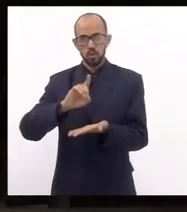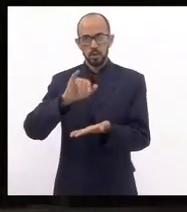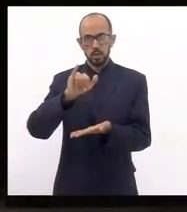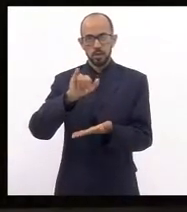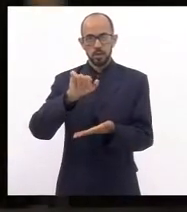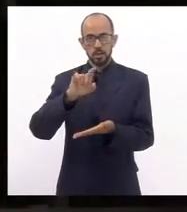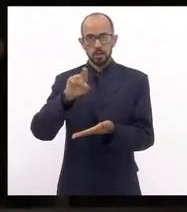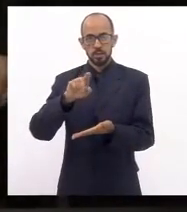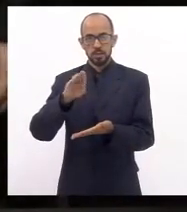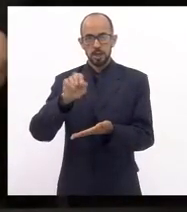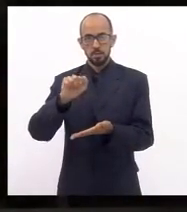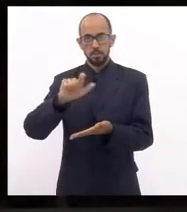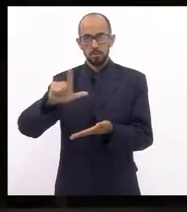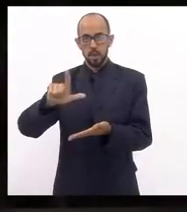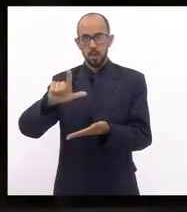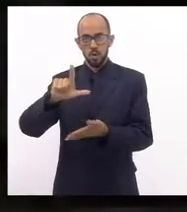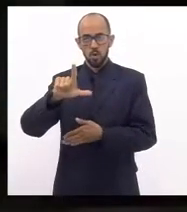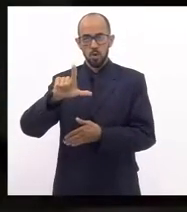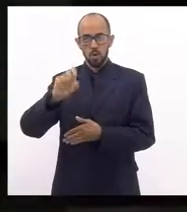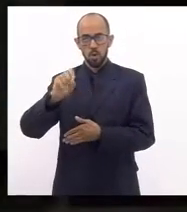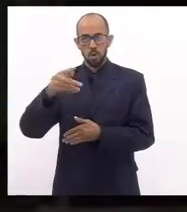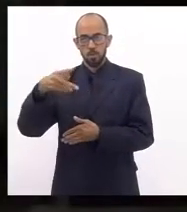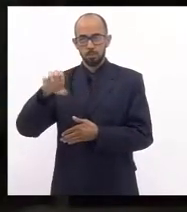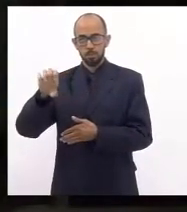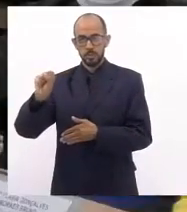Isabel Lopes. Uma salva de palmas.